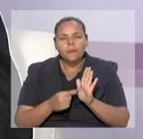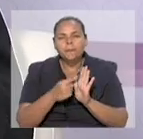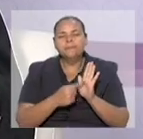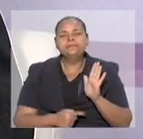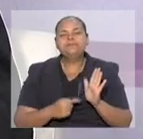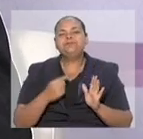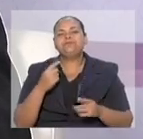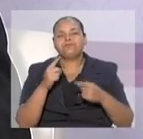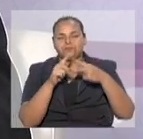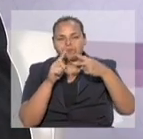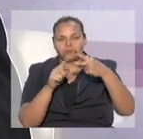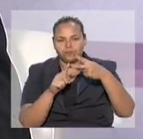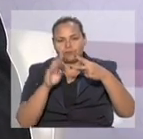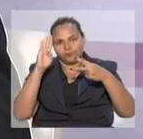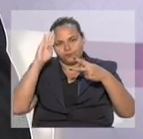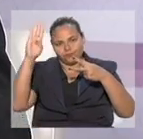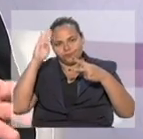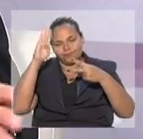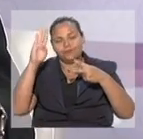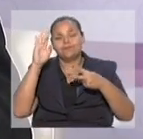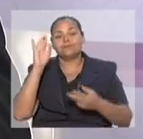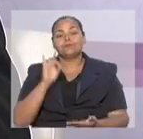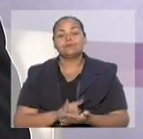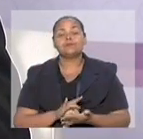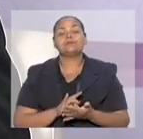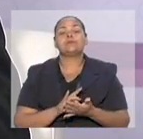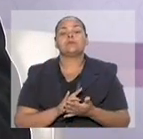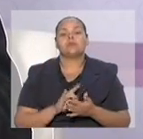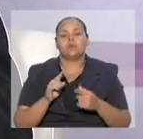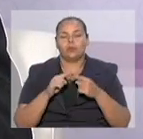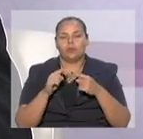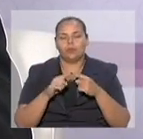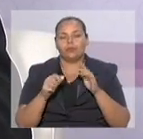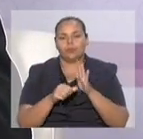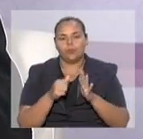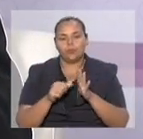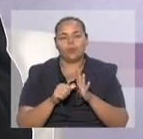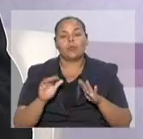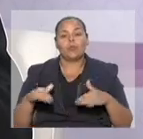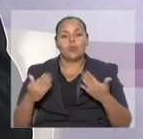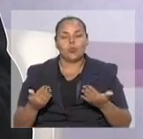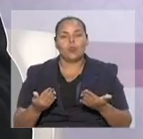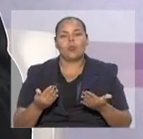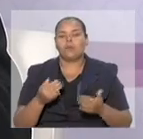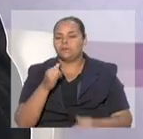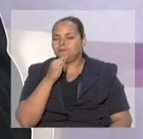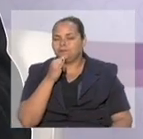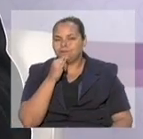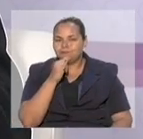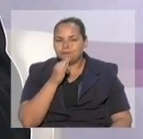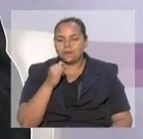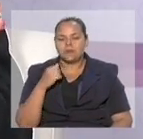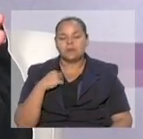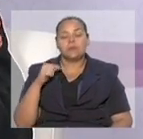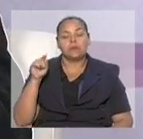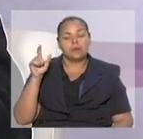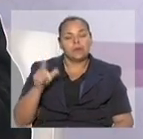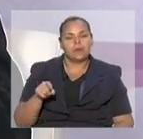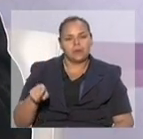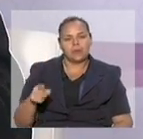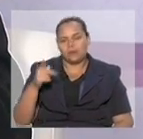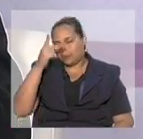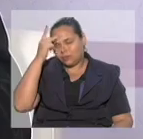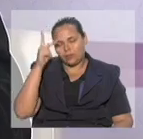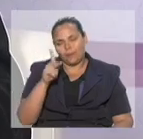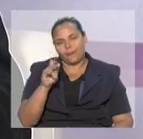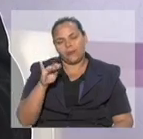mostrando assim, 2 aspectos fundamentais dessa realidade, que são A primeira é, quando o sistema é muito fragmentado e o